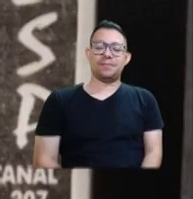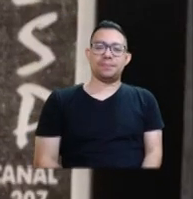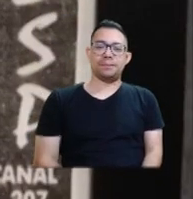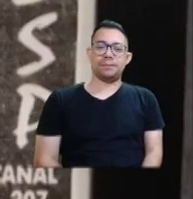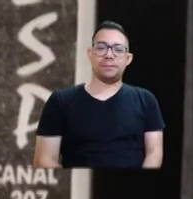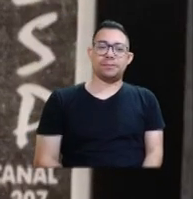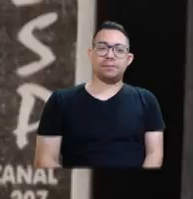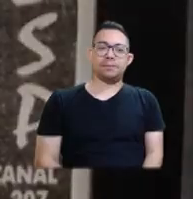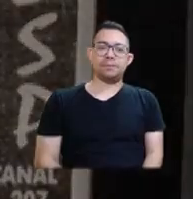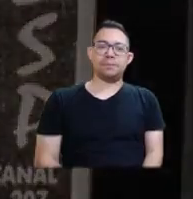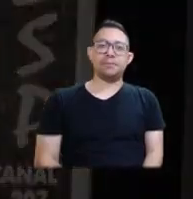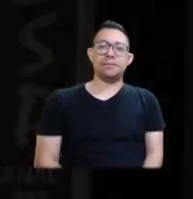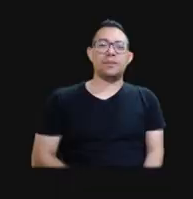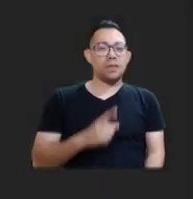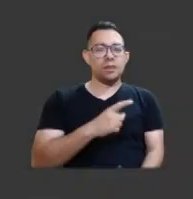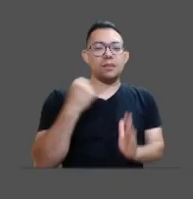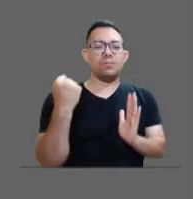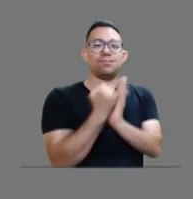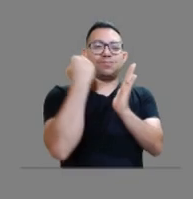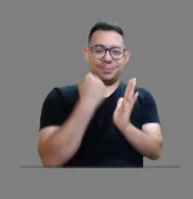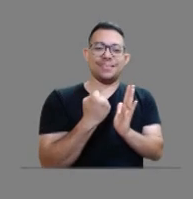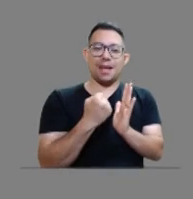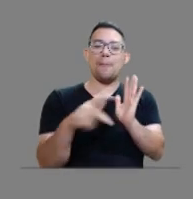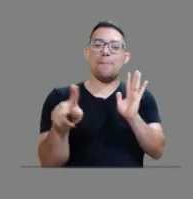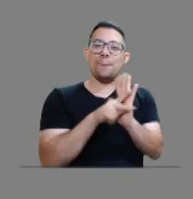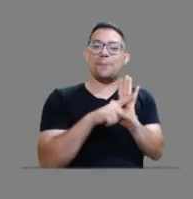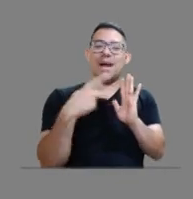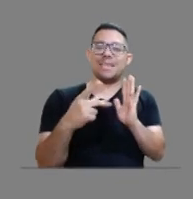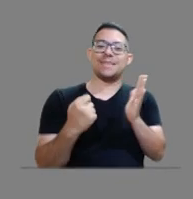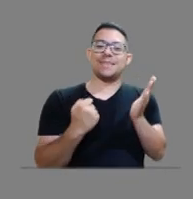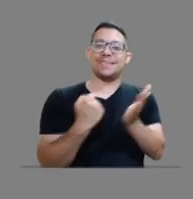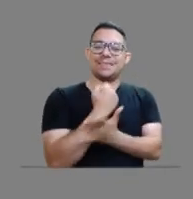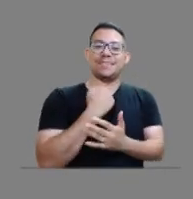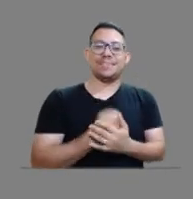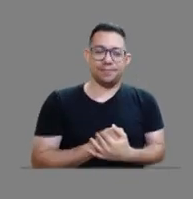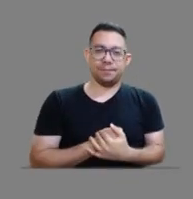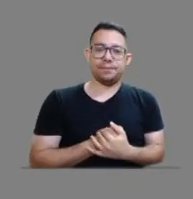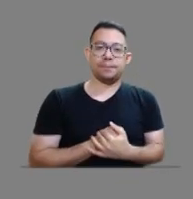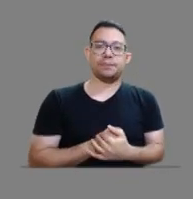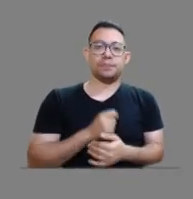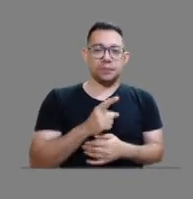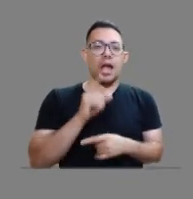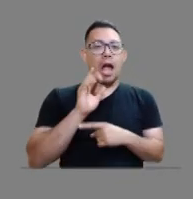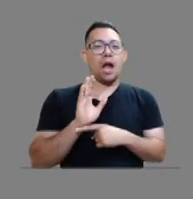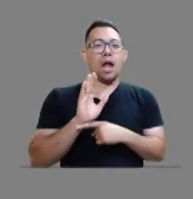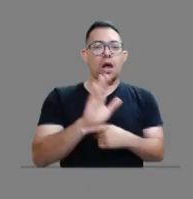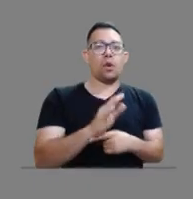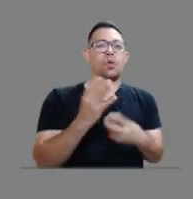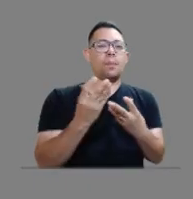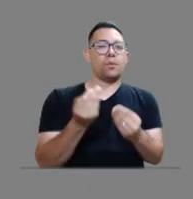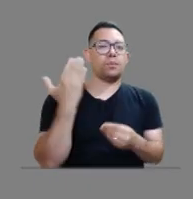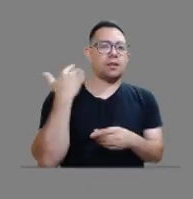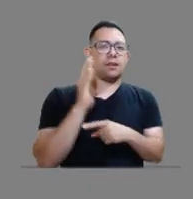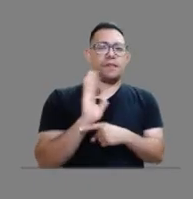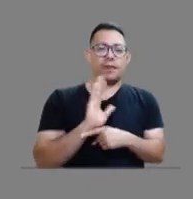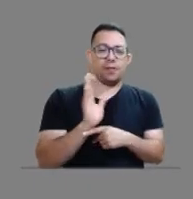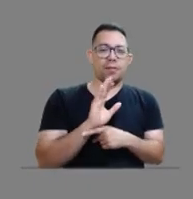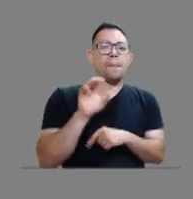Você patrocinou pra gente, você era patrocinadora. É que você, na verdade, você arcava com o